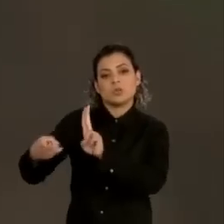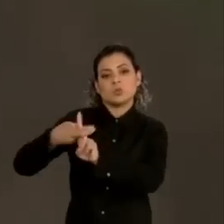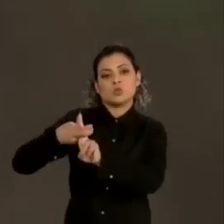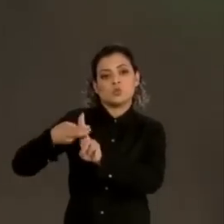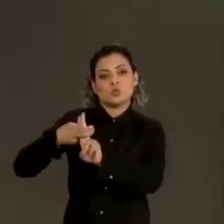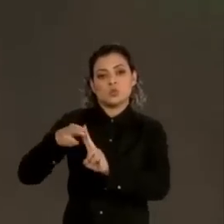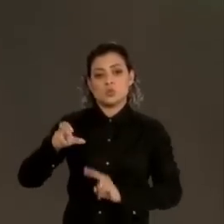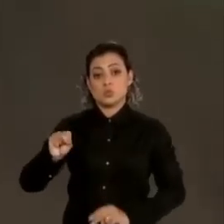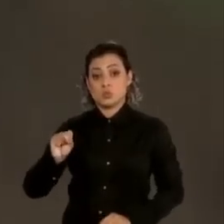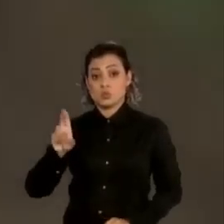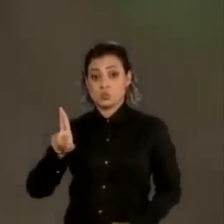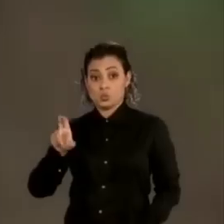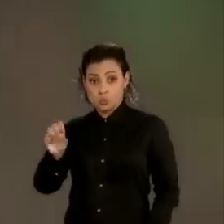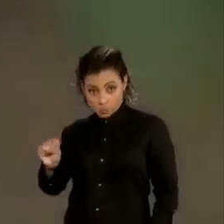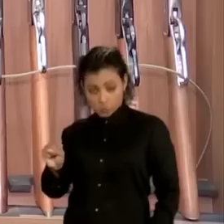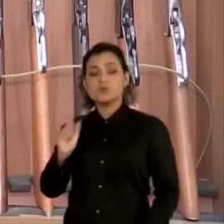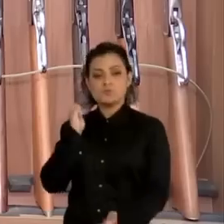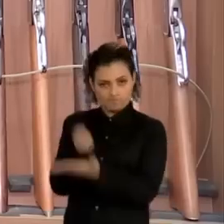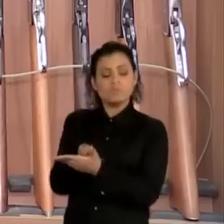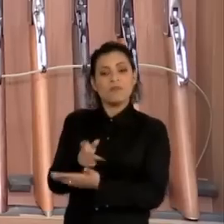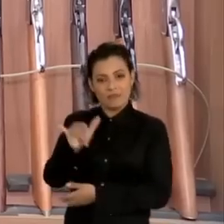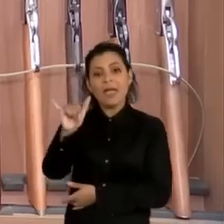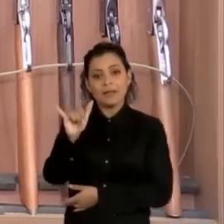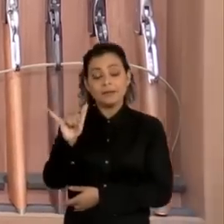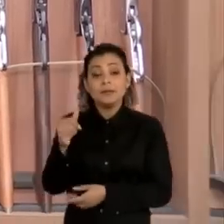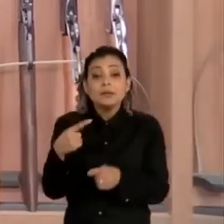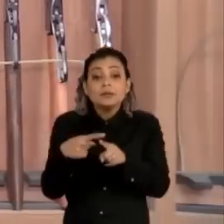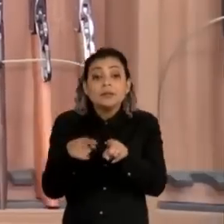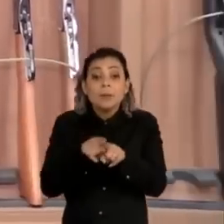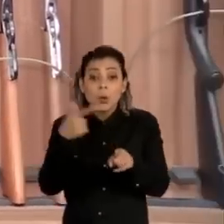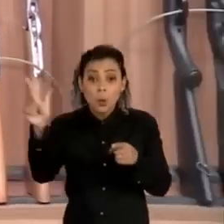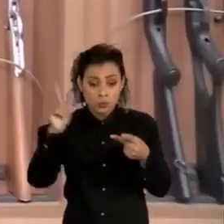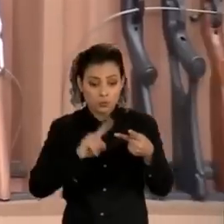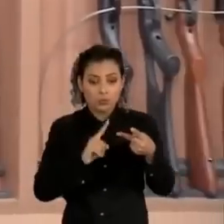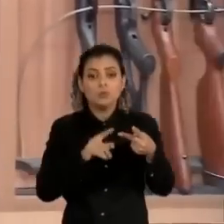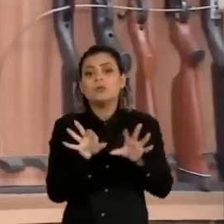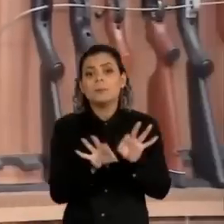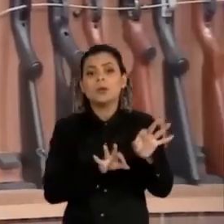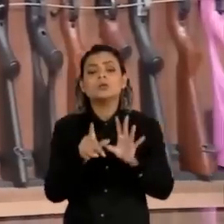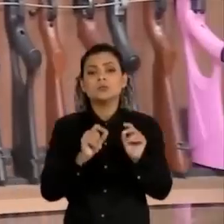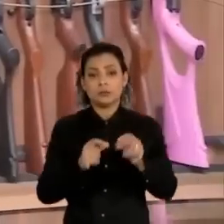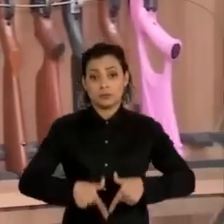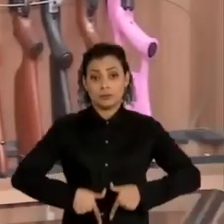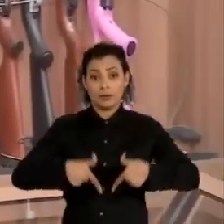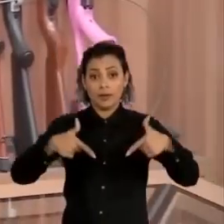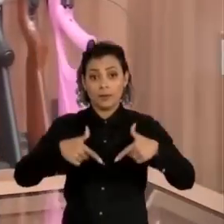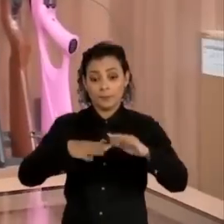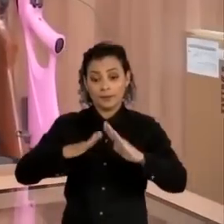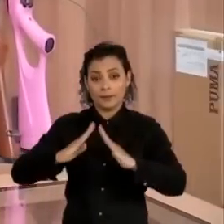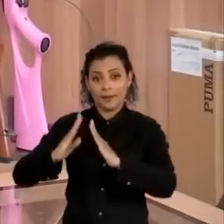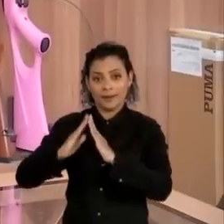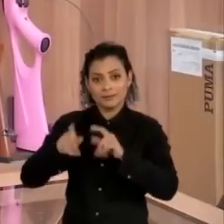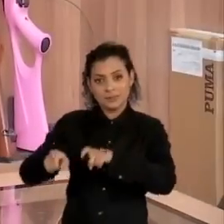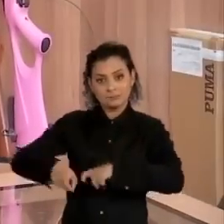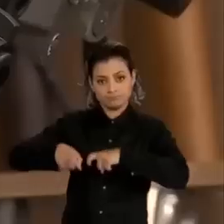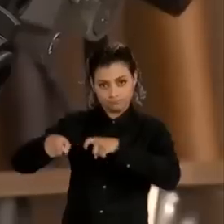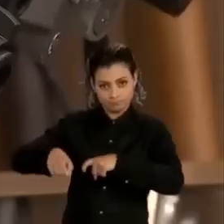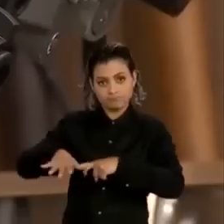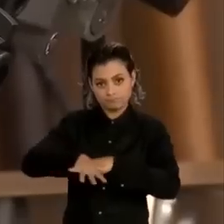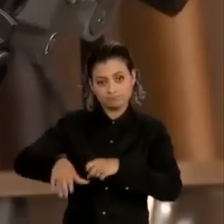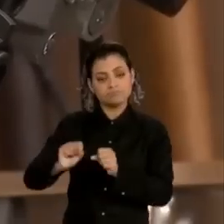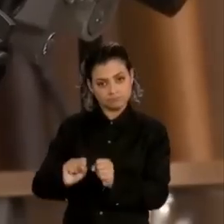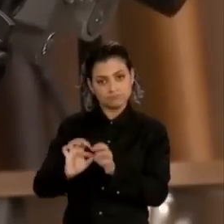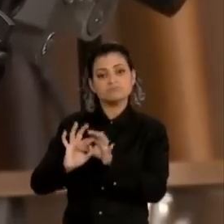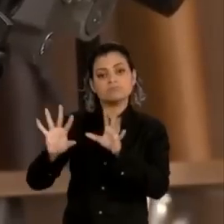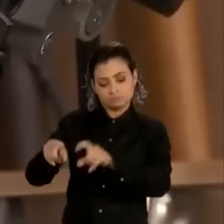de violência doméstica no SUS. Outro projeto amplia a posse de armas no campo. E a partir de agora,